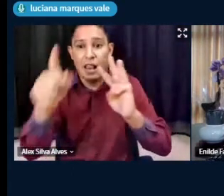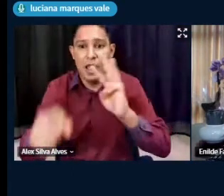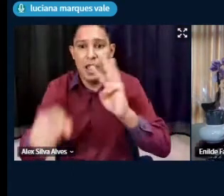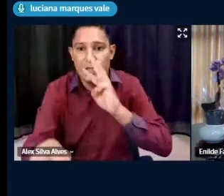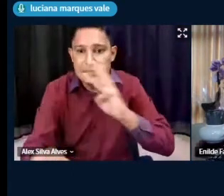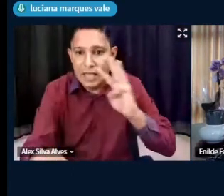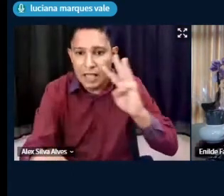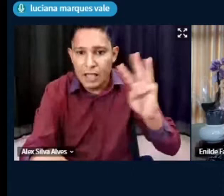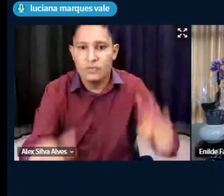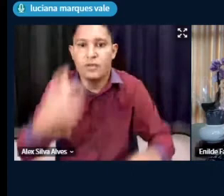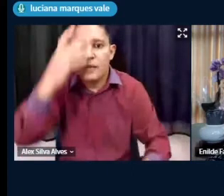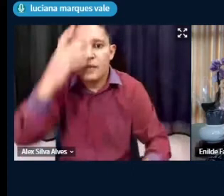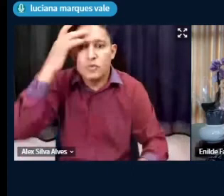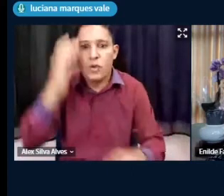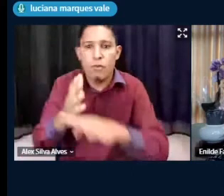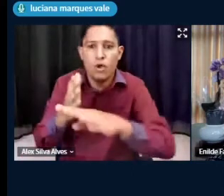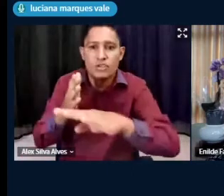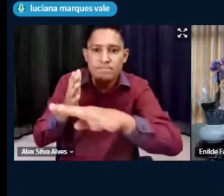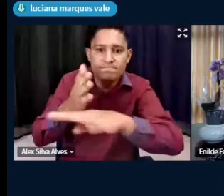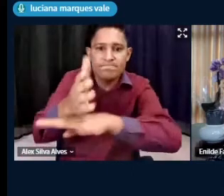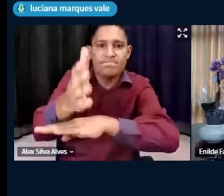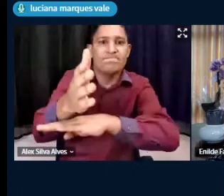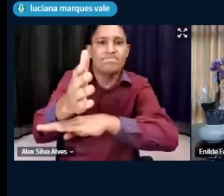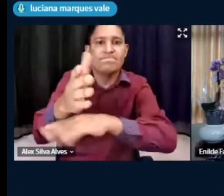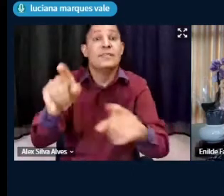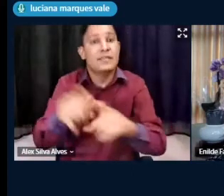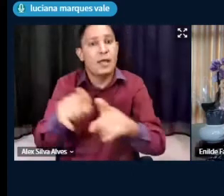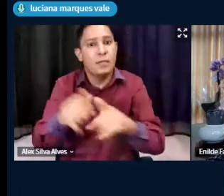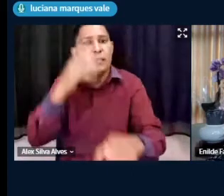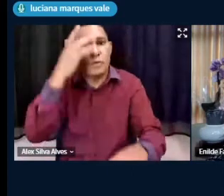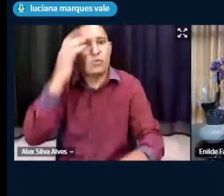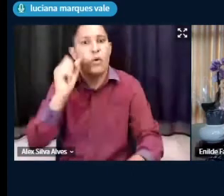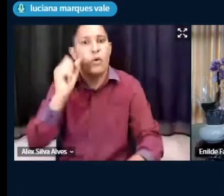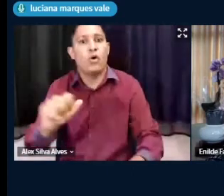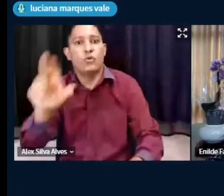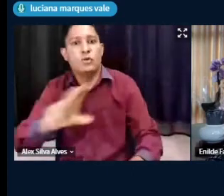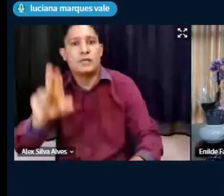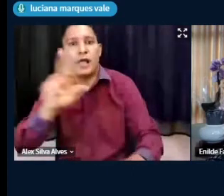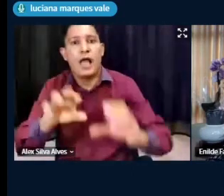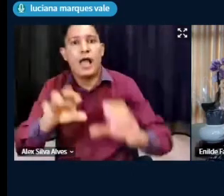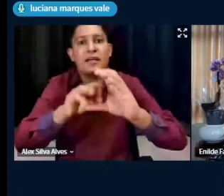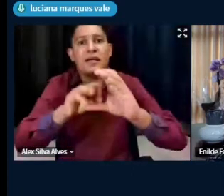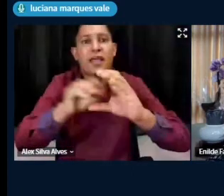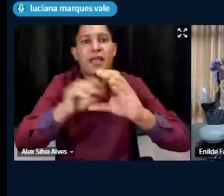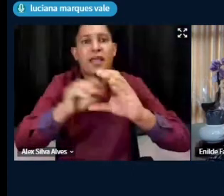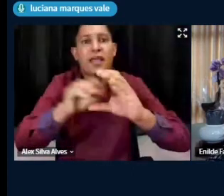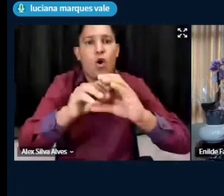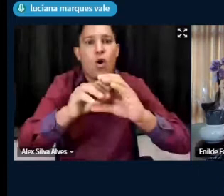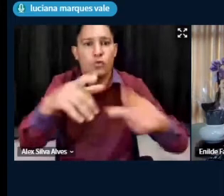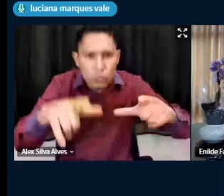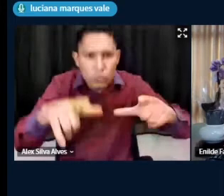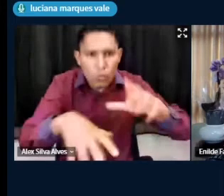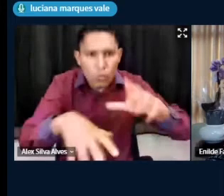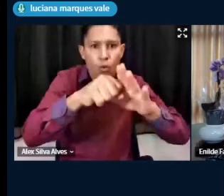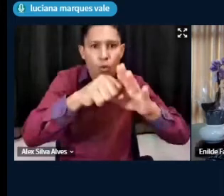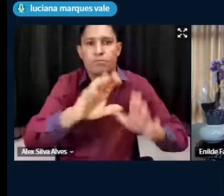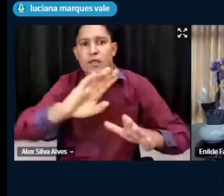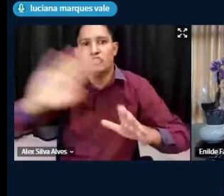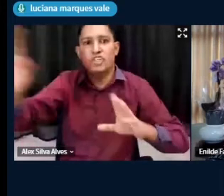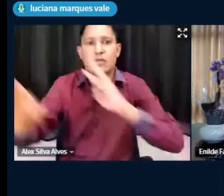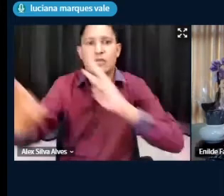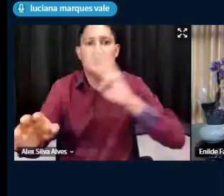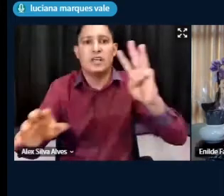forma prática por meio do QR Code ou diretamente no site. O QR